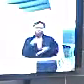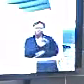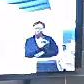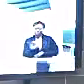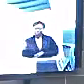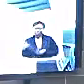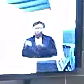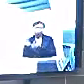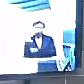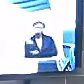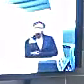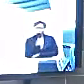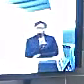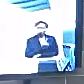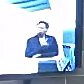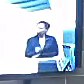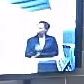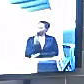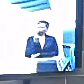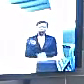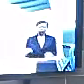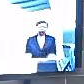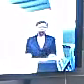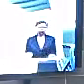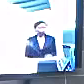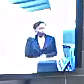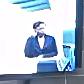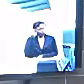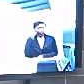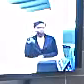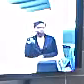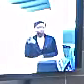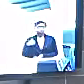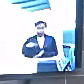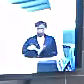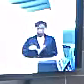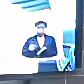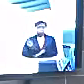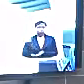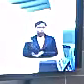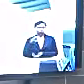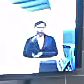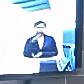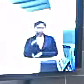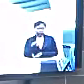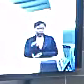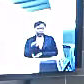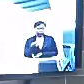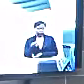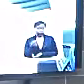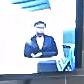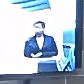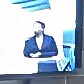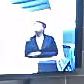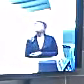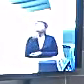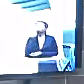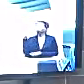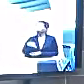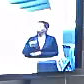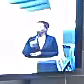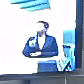ridículo parem e pensem a primeira coisa que eu falei na na na coisa tem aqui não vi ainda mas eu queria que tivesse